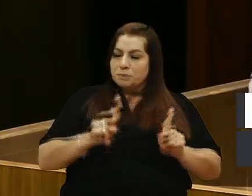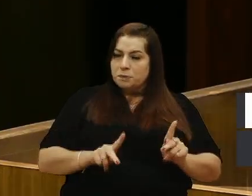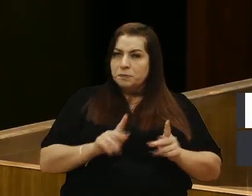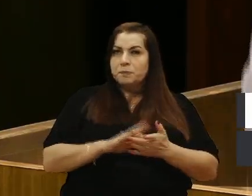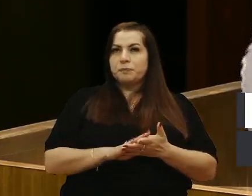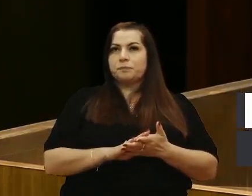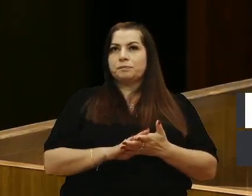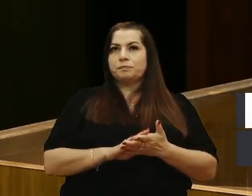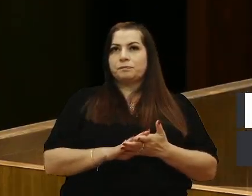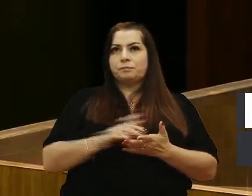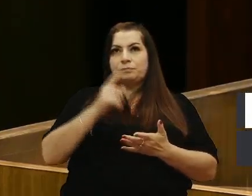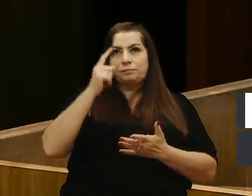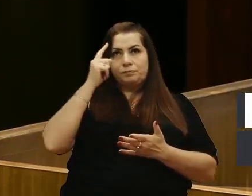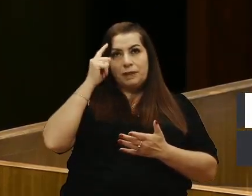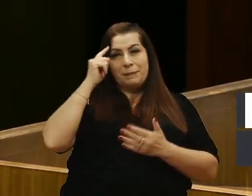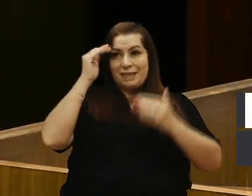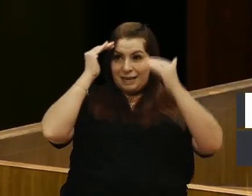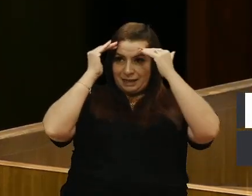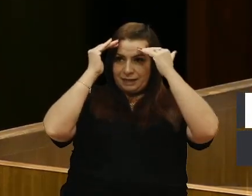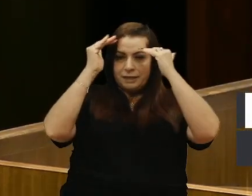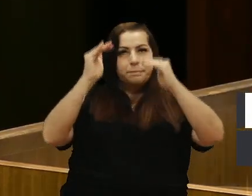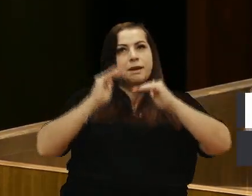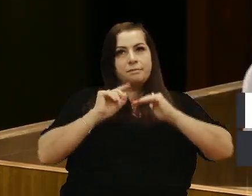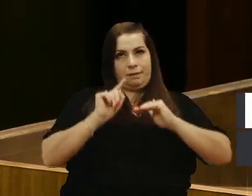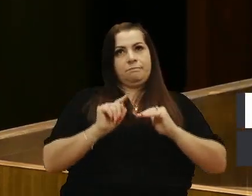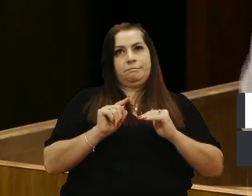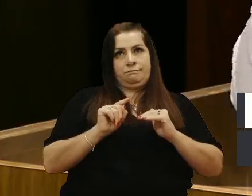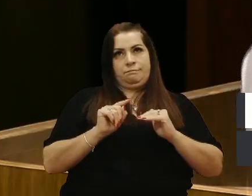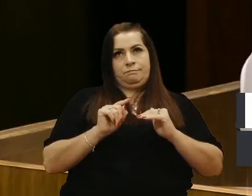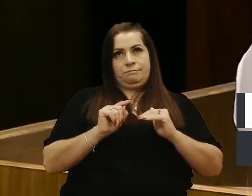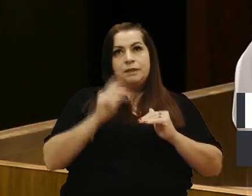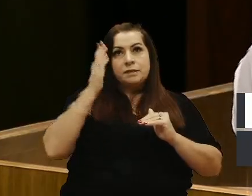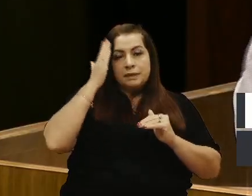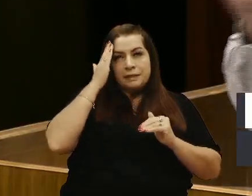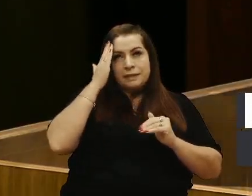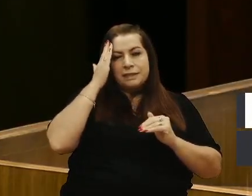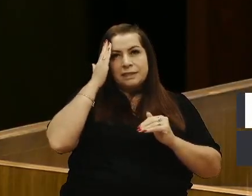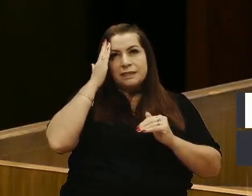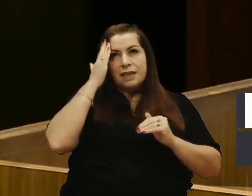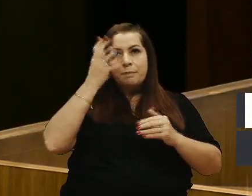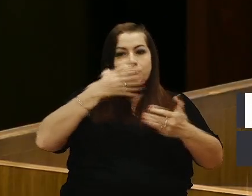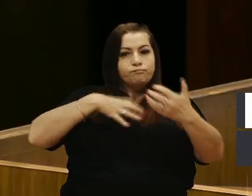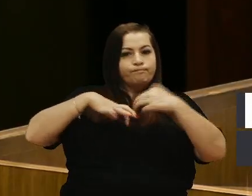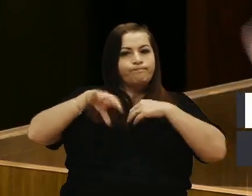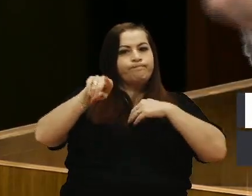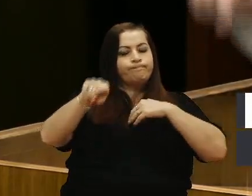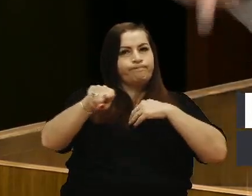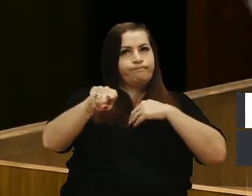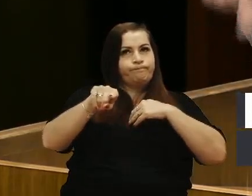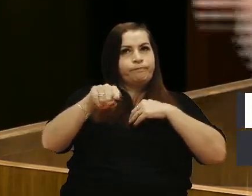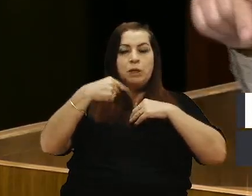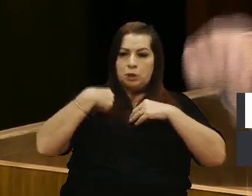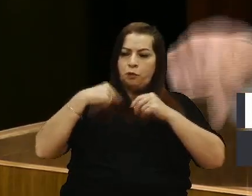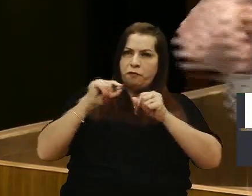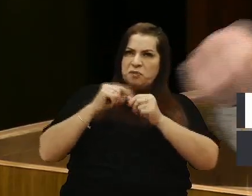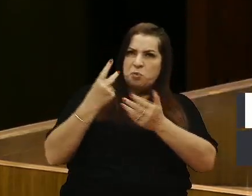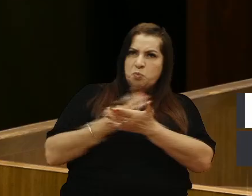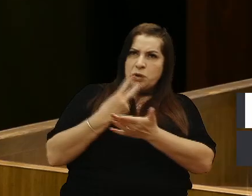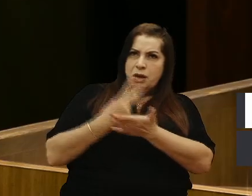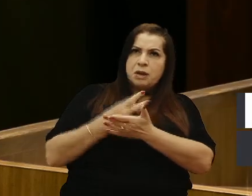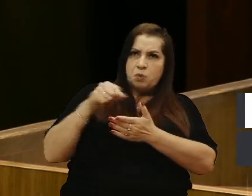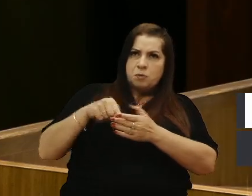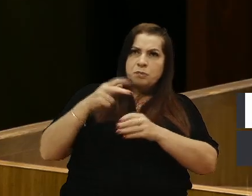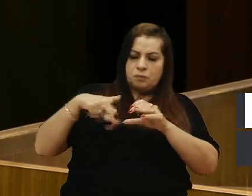pessoas respeitarem. Saiba se colocar no seu lugar. Eu cometi muitos erros aqui